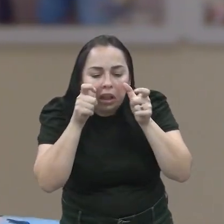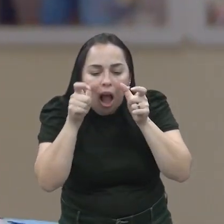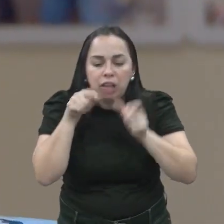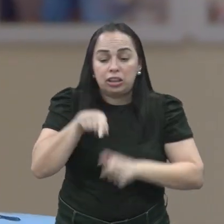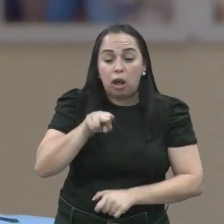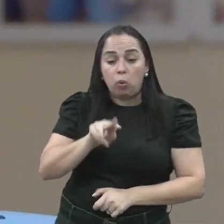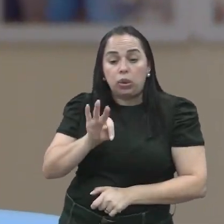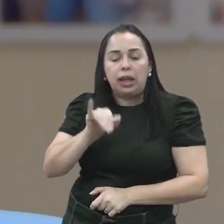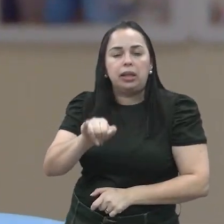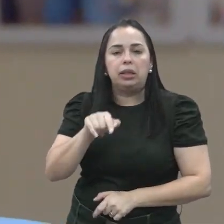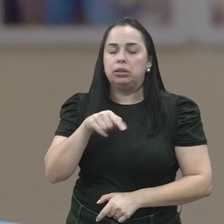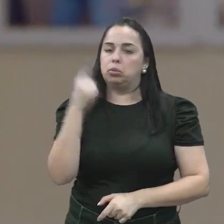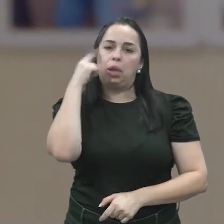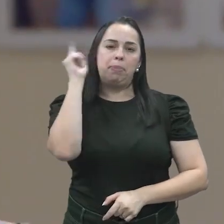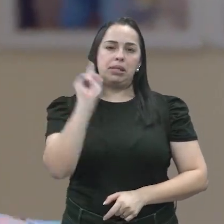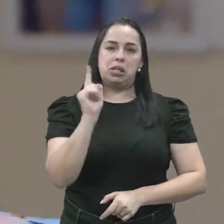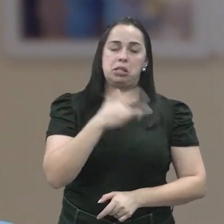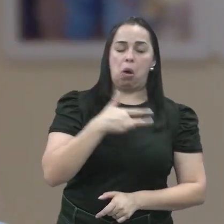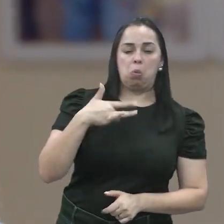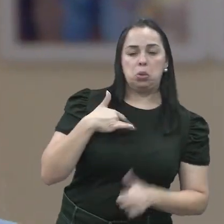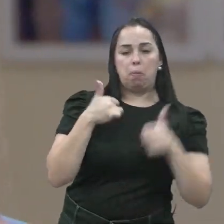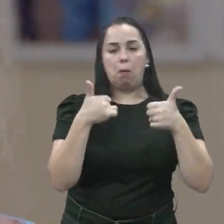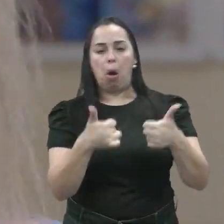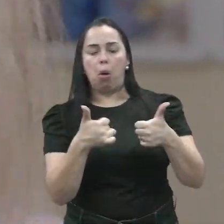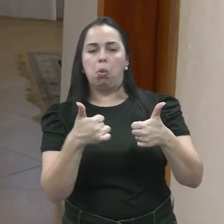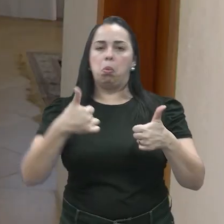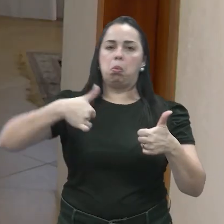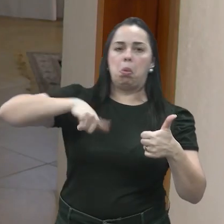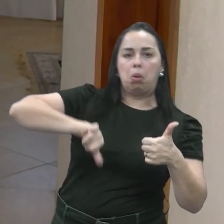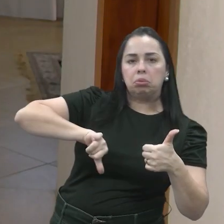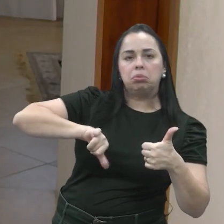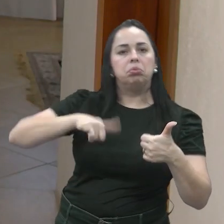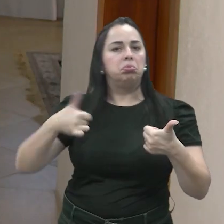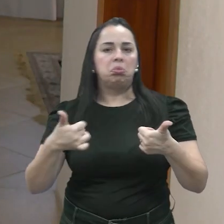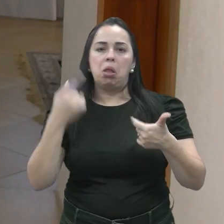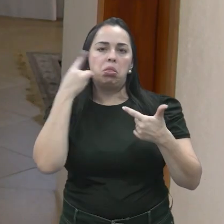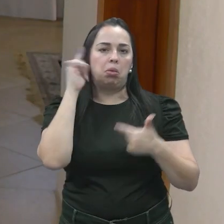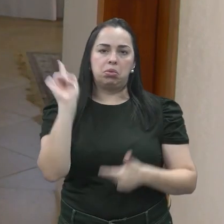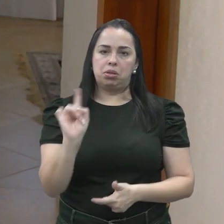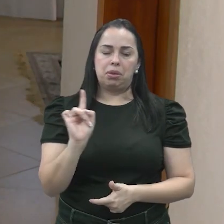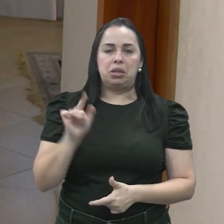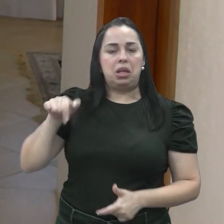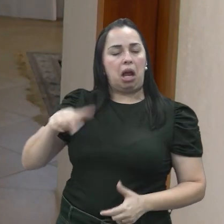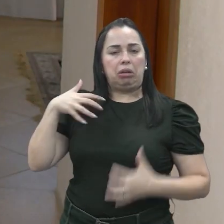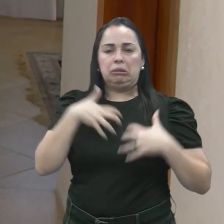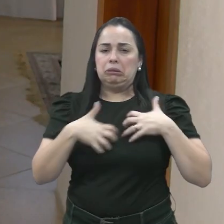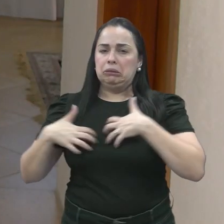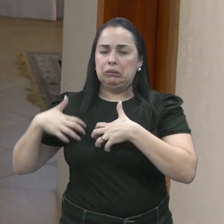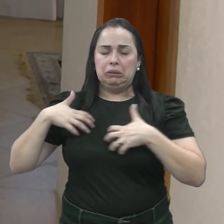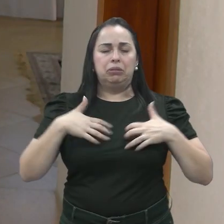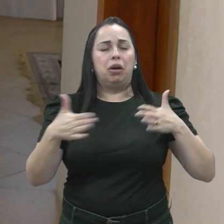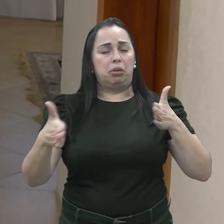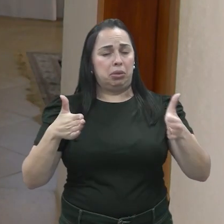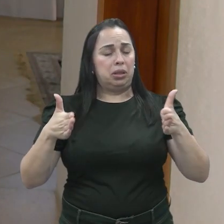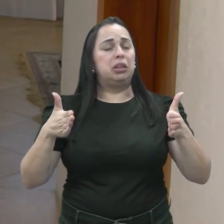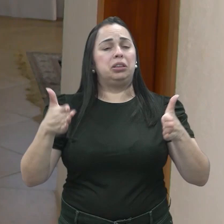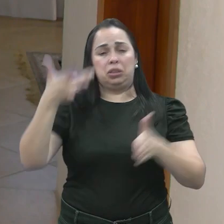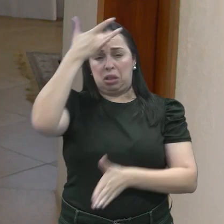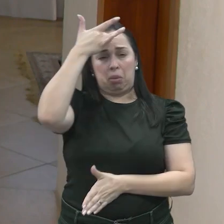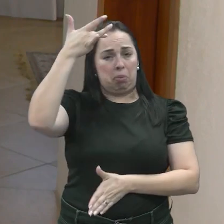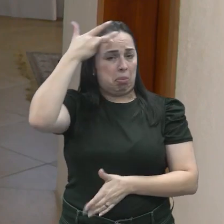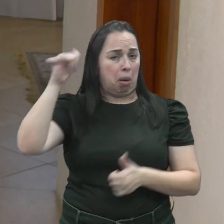sono, medo e a incerteza sobre o estado de saúde dos bebês eram sentimentos constantes da mãe Karine, um